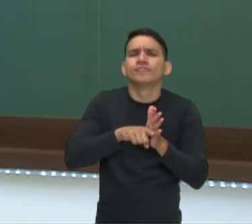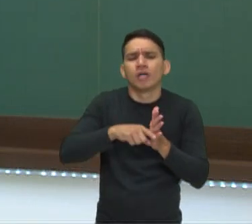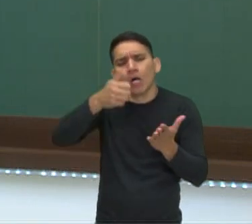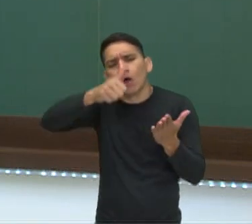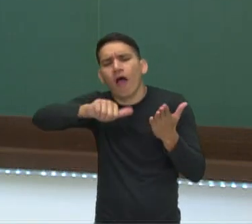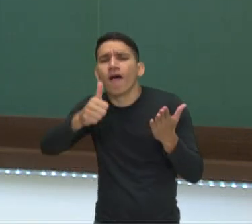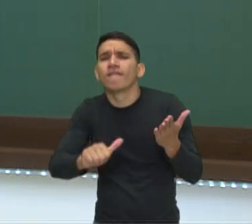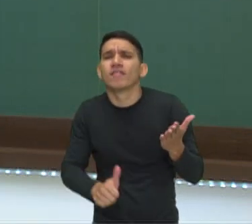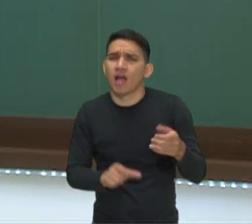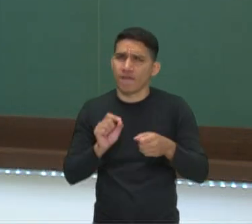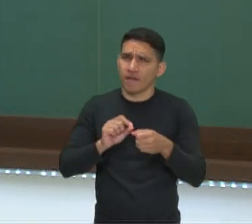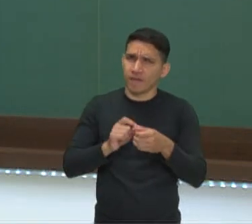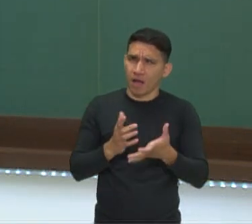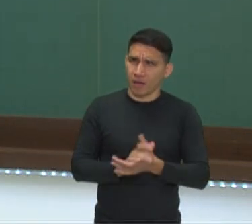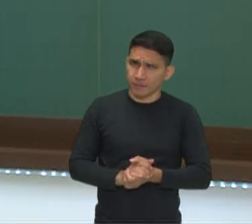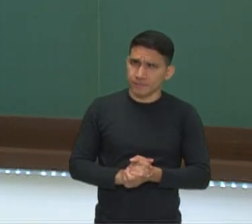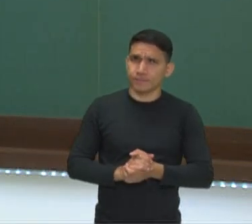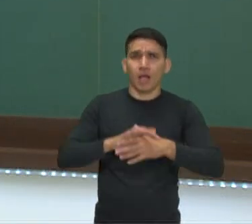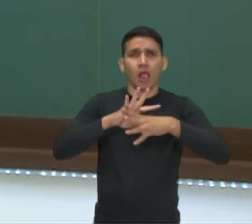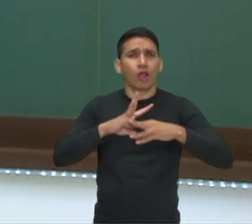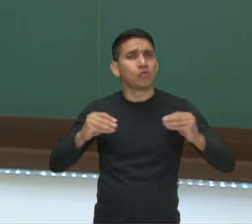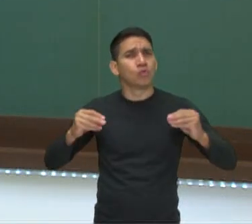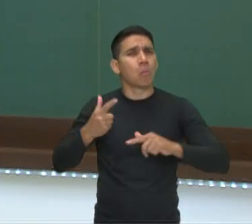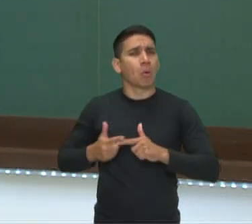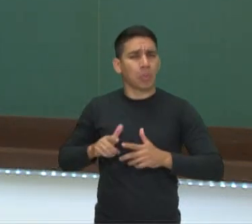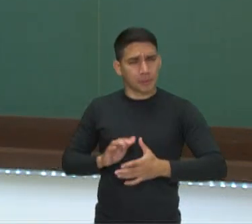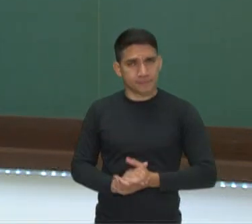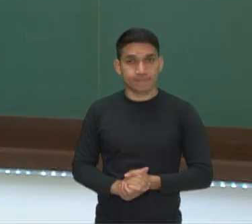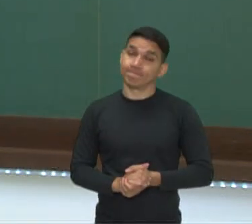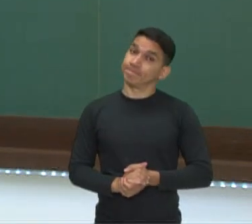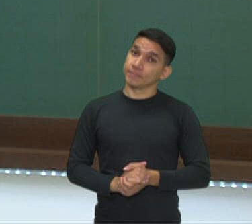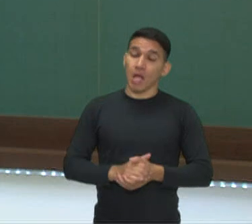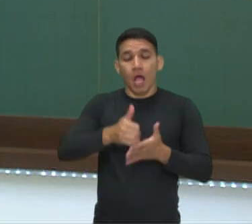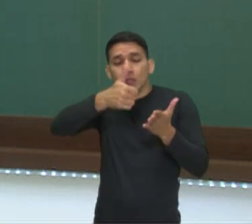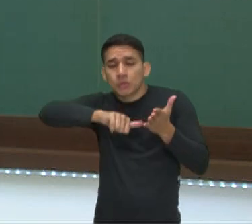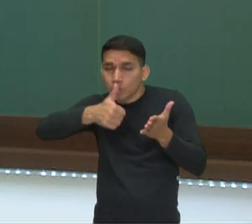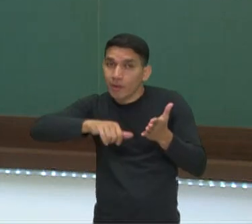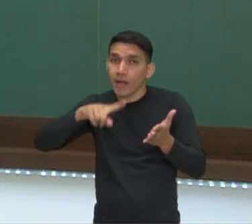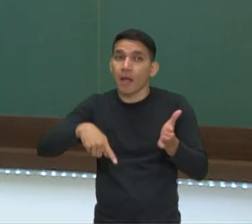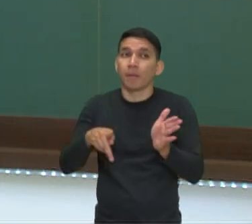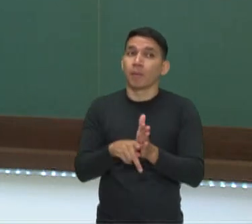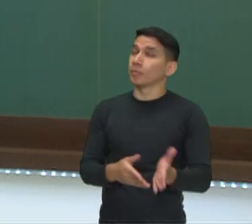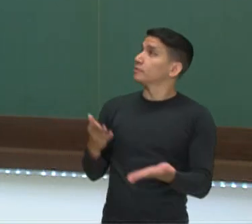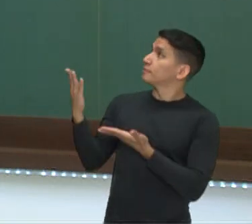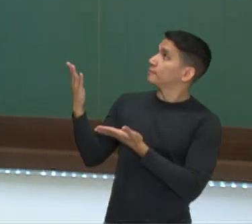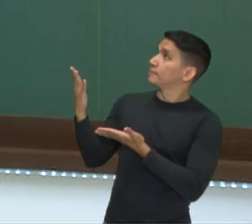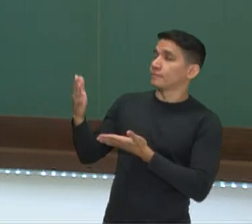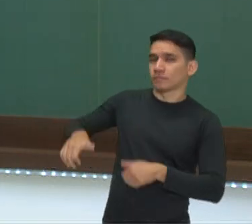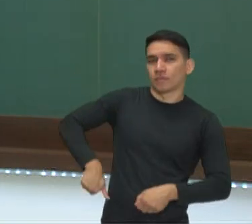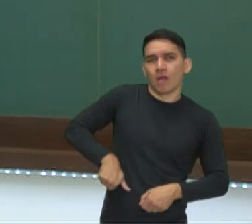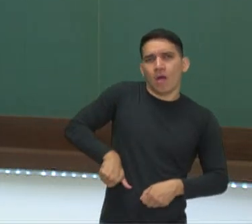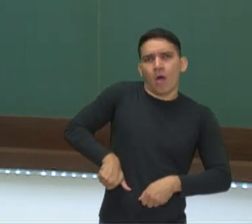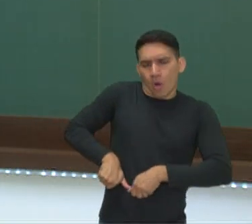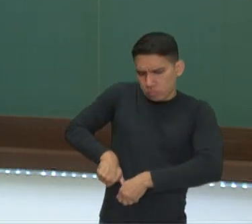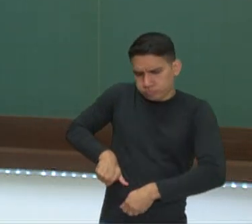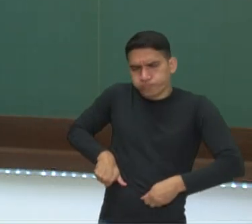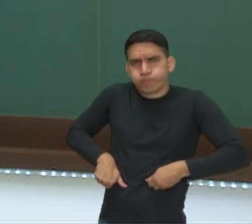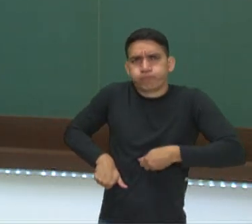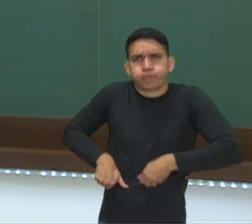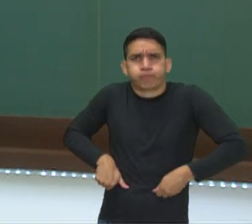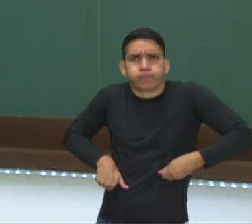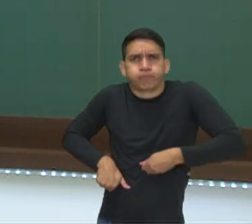problema então? O diagnóstico, né, vai ser feito com exames de ultrassom o qual vai permitir que o